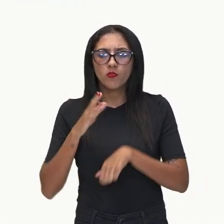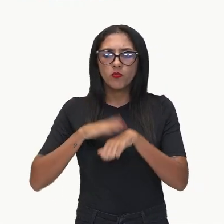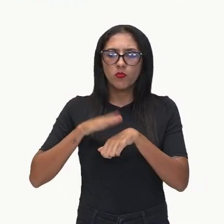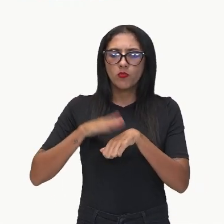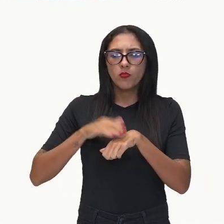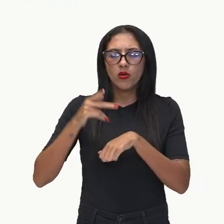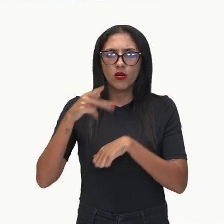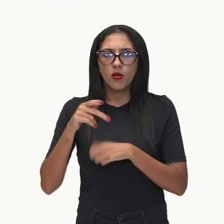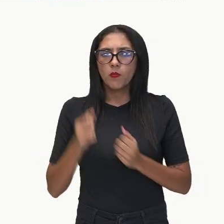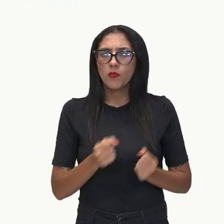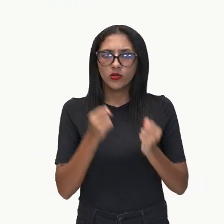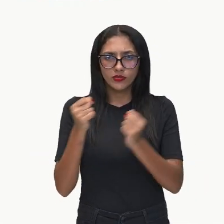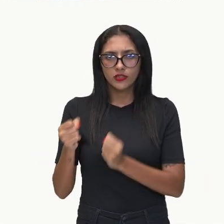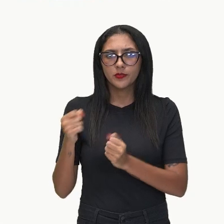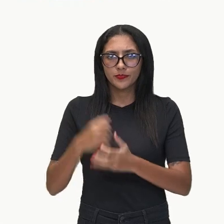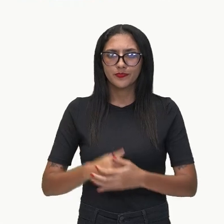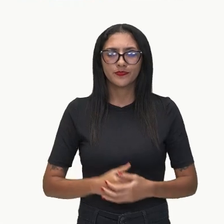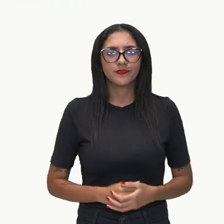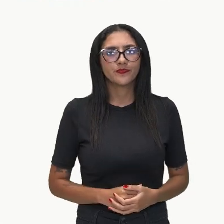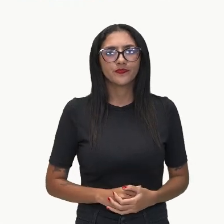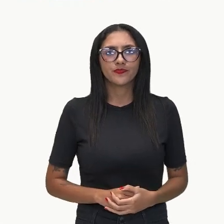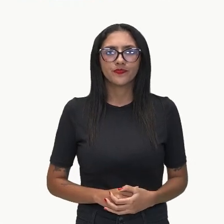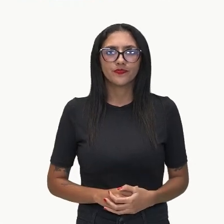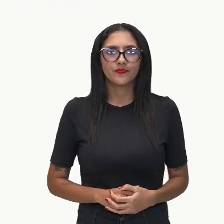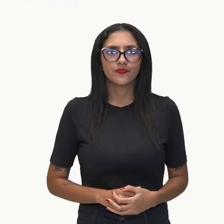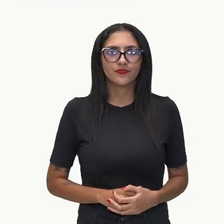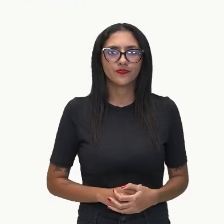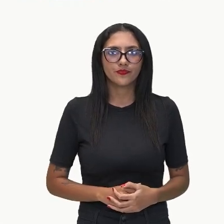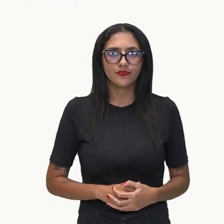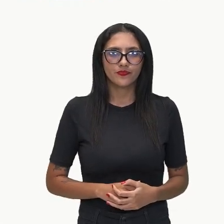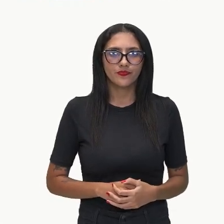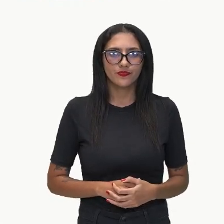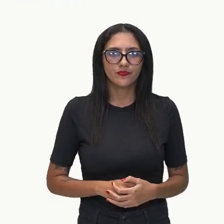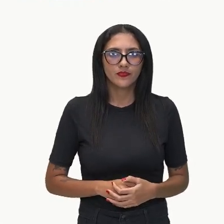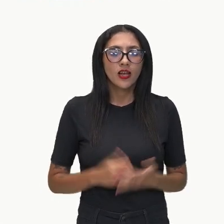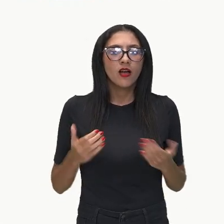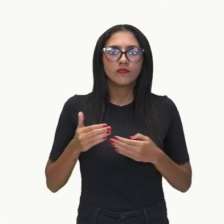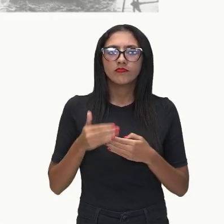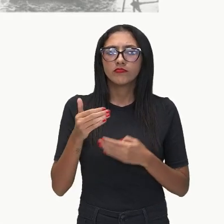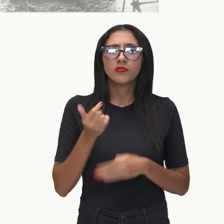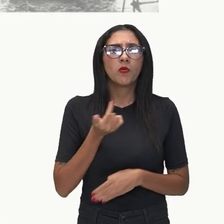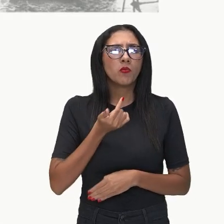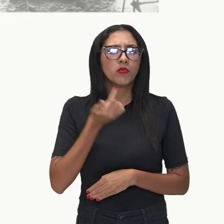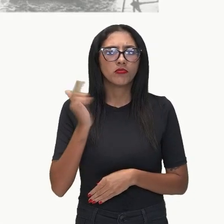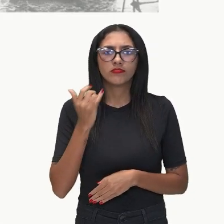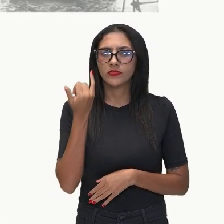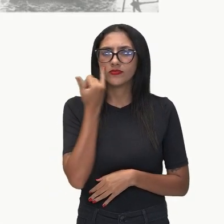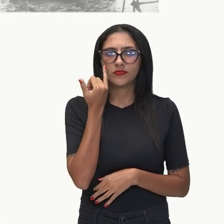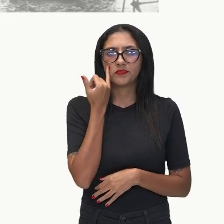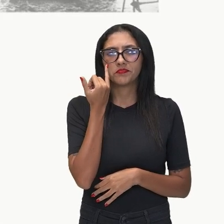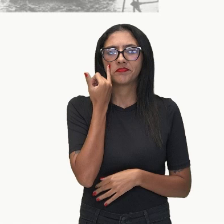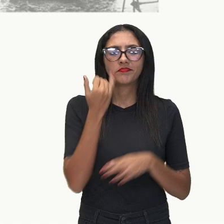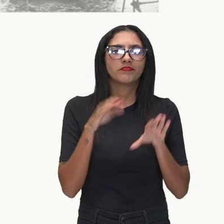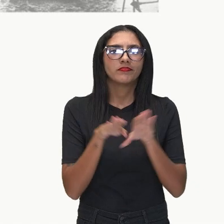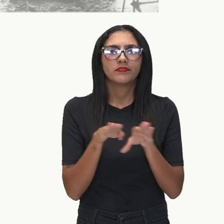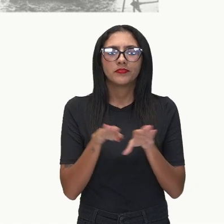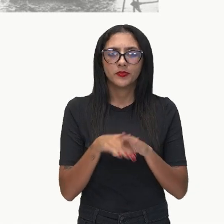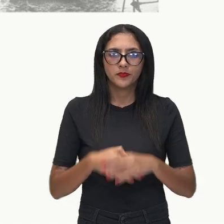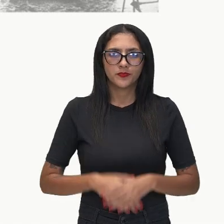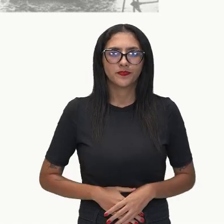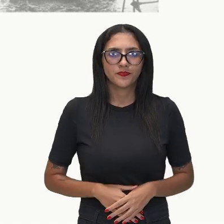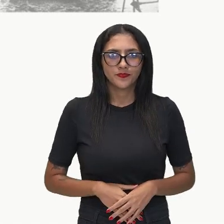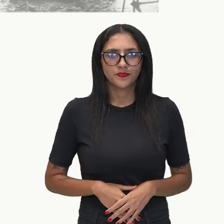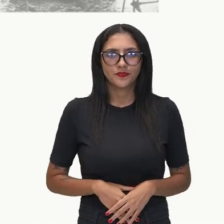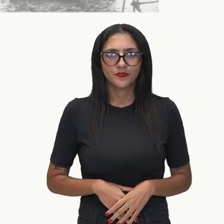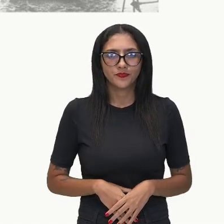naquela época, tudo bem? Então a gente vai adiante aqui com outros dados, vamos observar mais alguns detalhes.